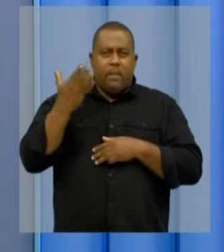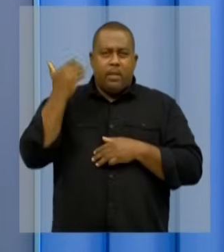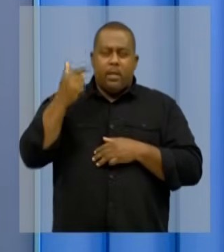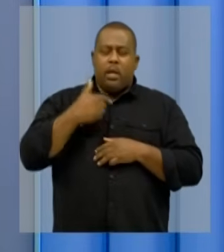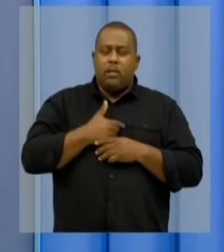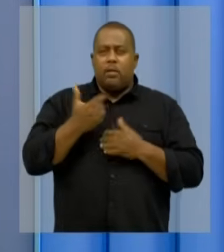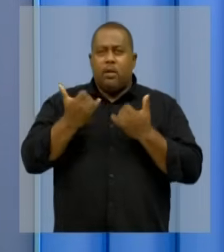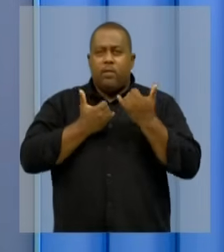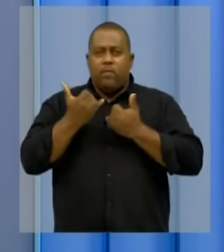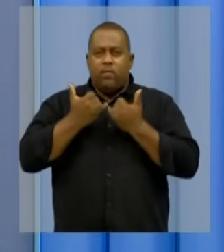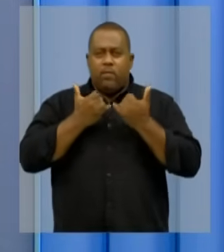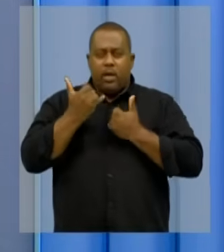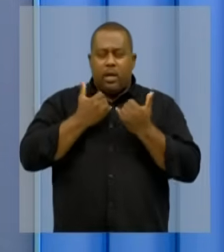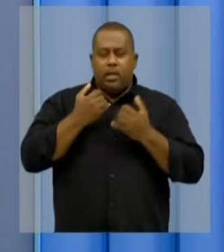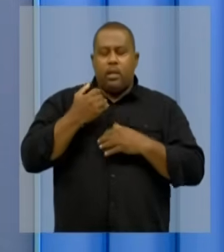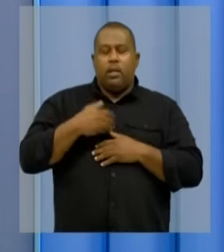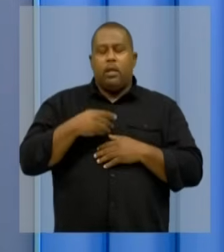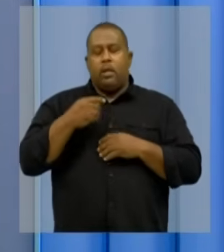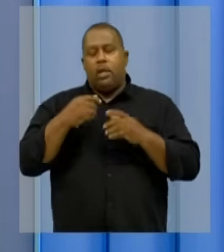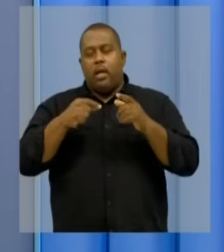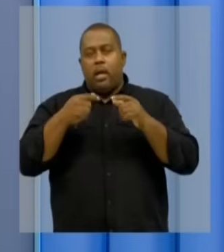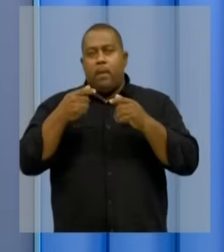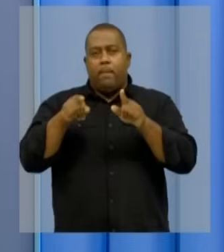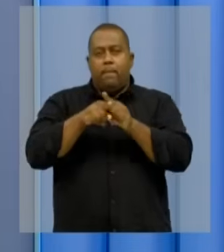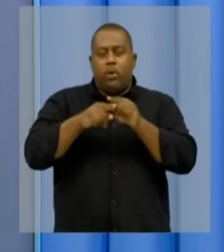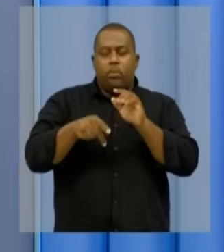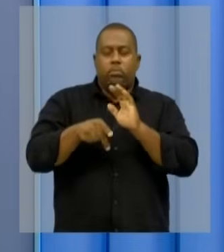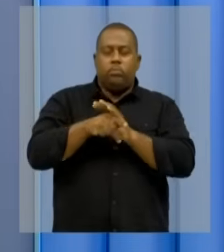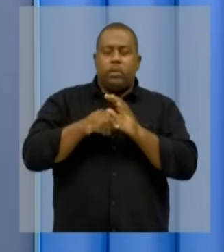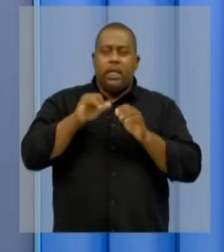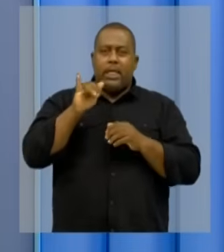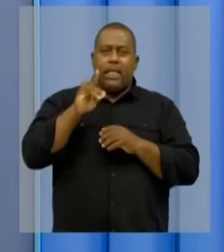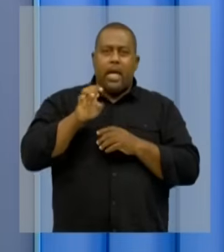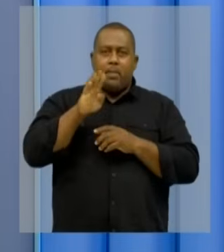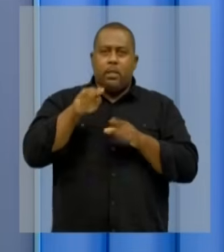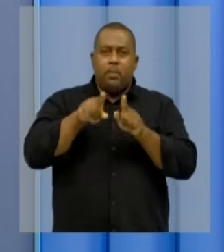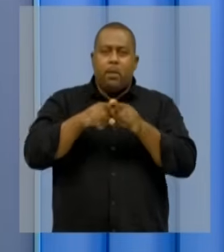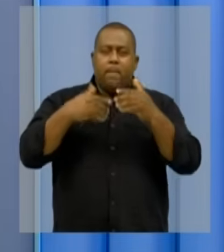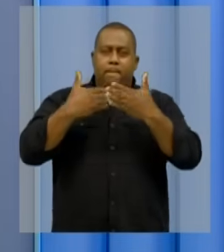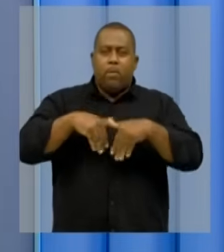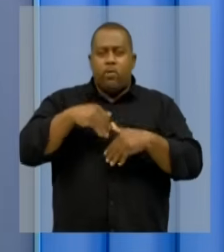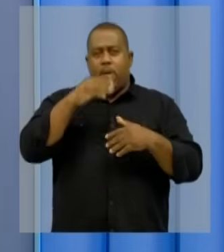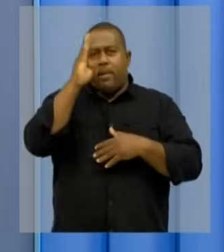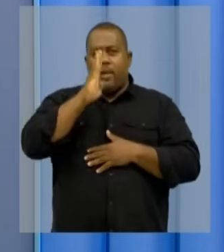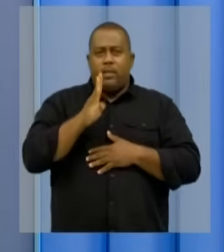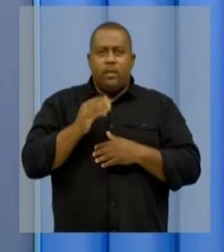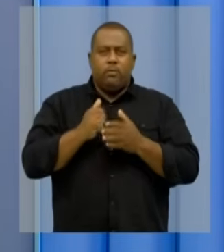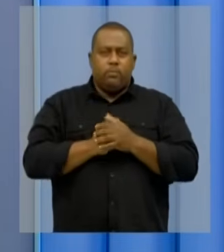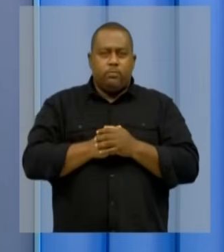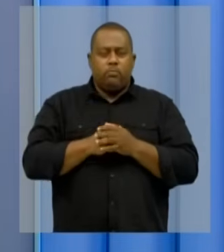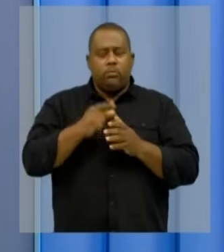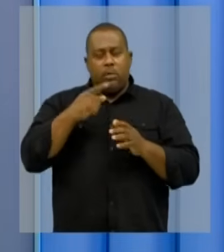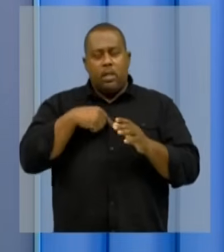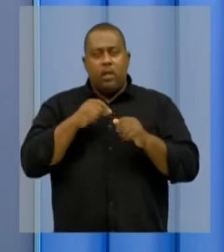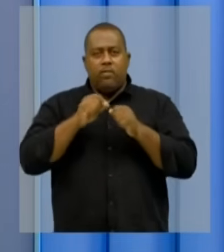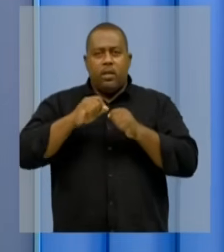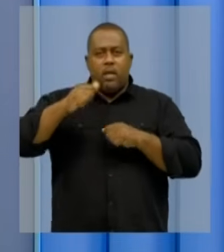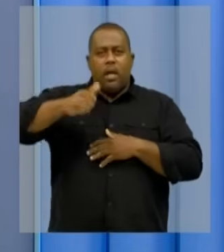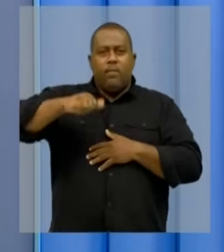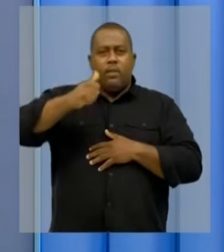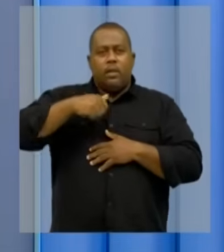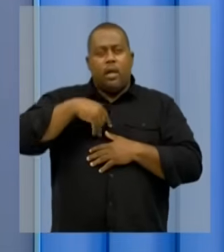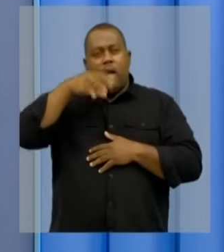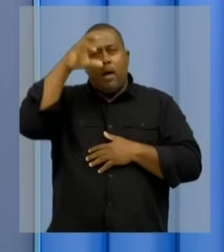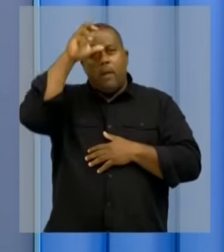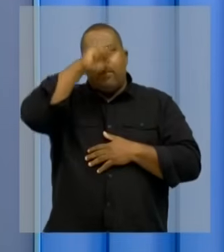divulgados os dados do último IDEB e da Prova Brasil. Na Prova Brasil, que mede o aprendizado